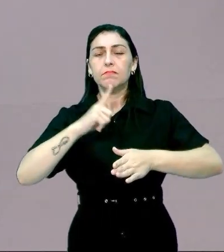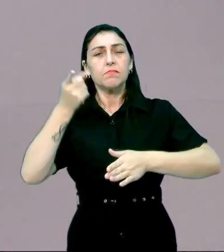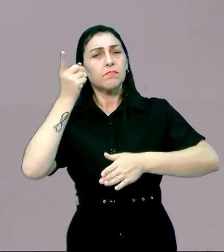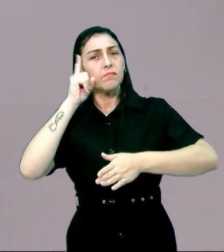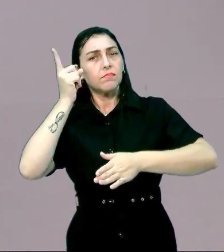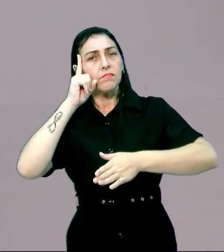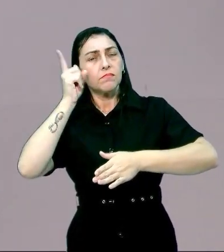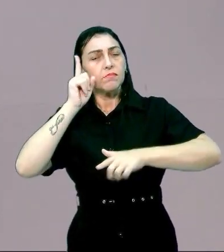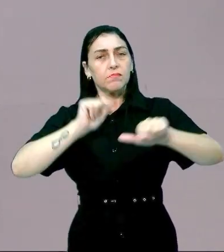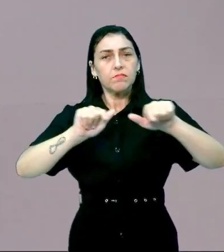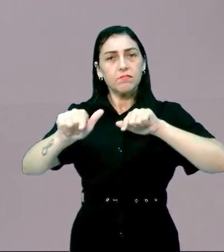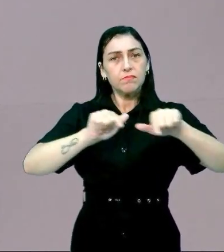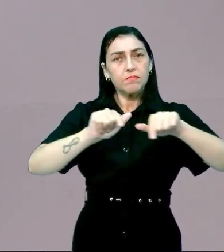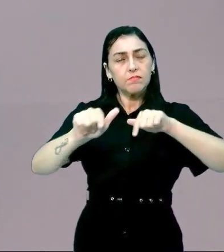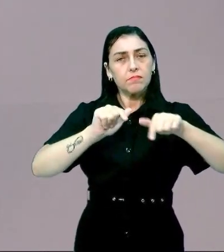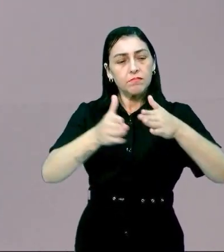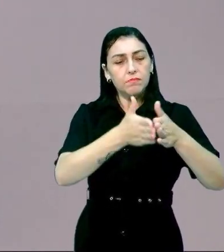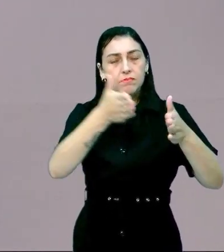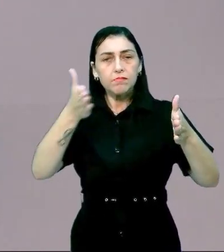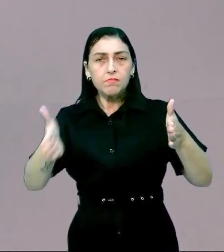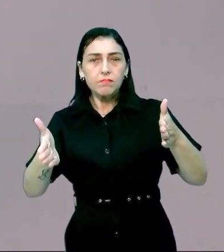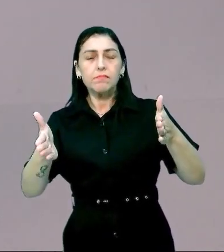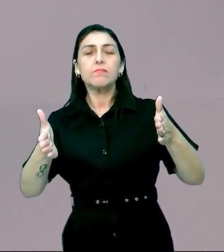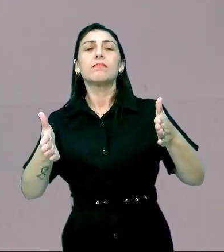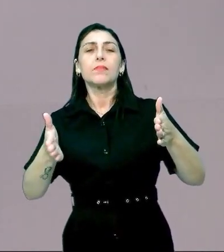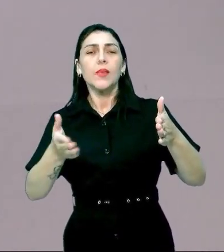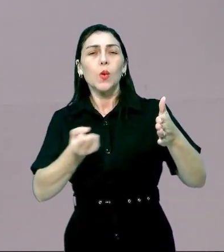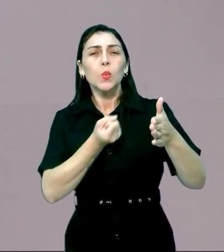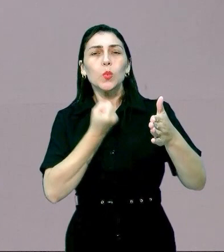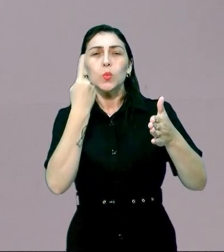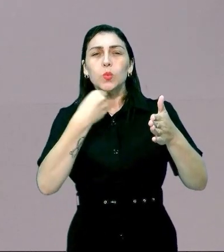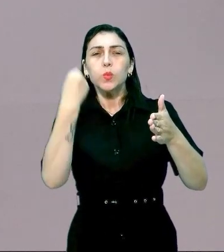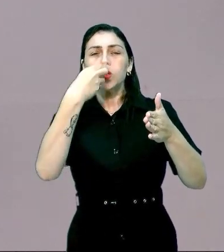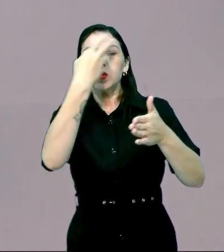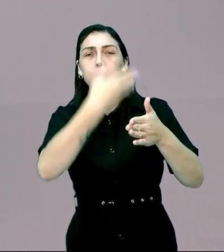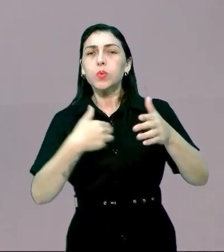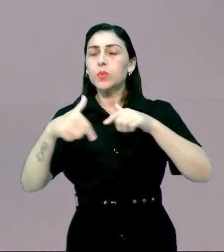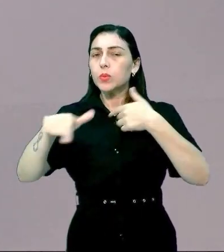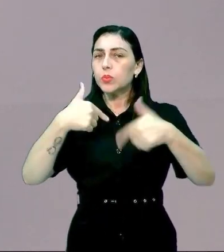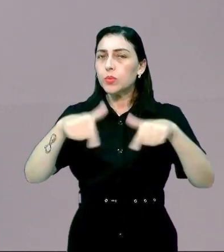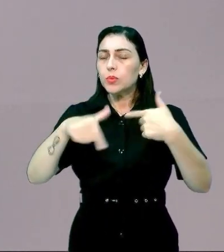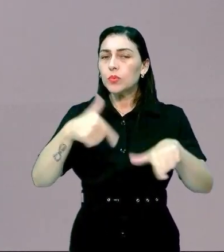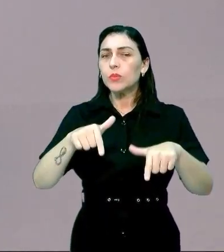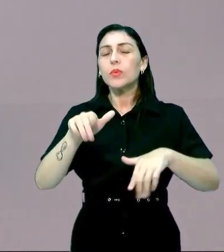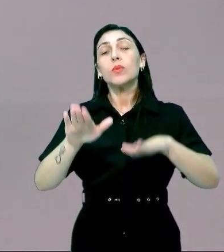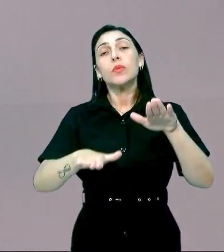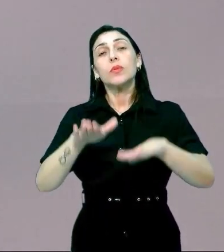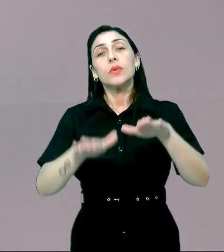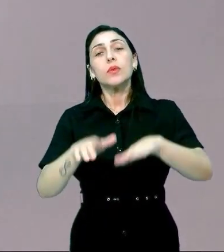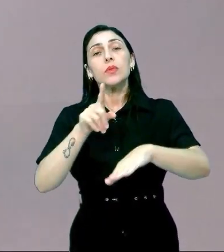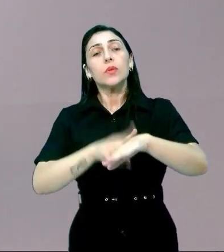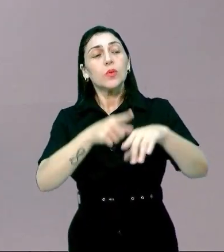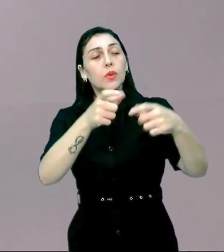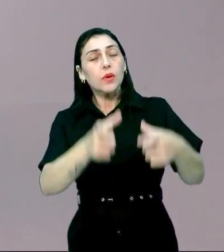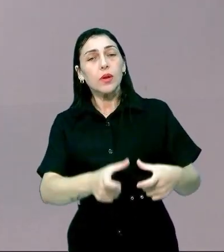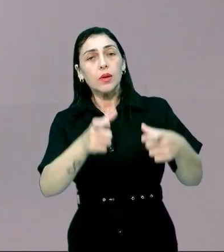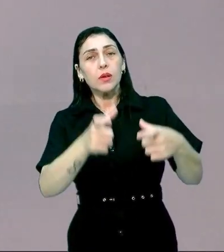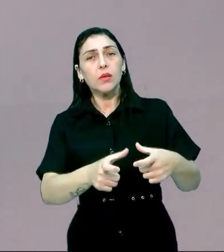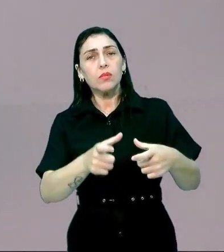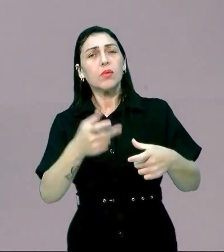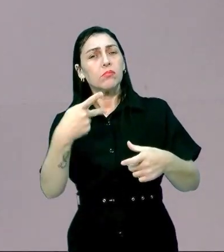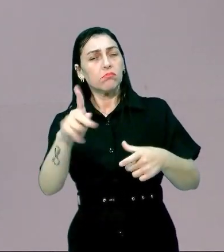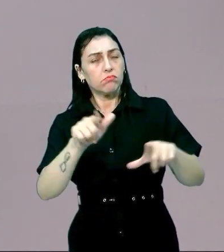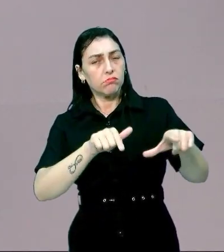rotina laboral, a sua jornada diária, horas diárias de trabalho em um determinado ambiente, que é o